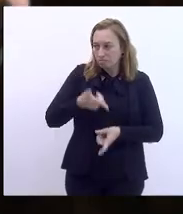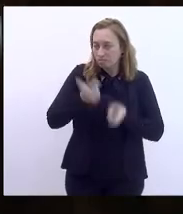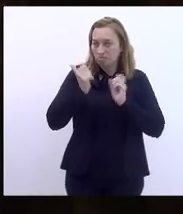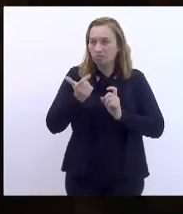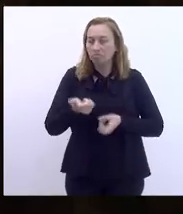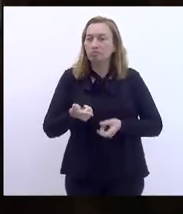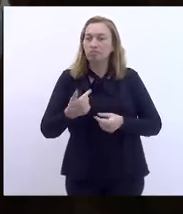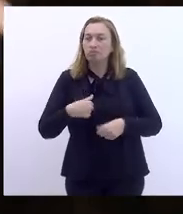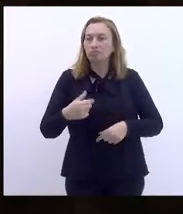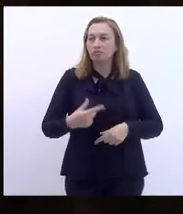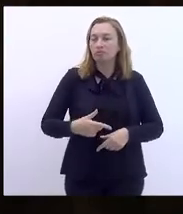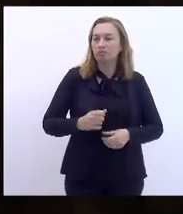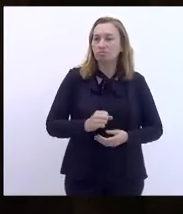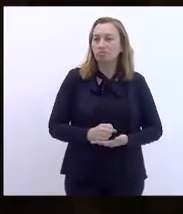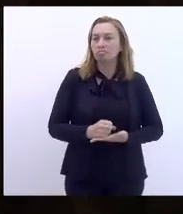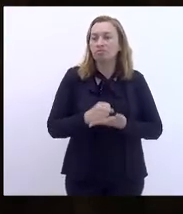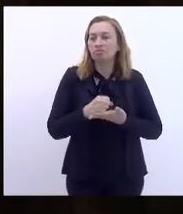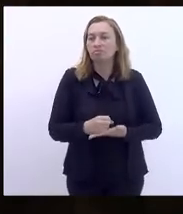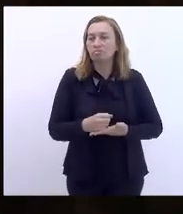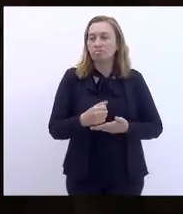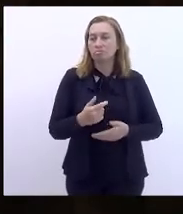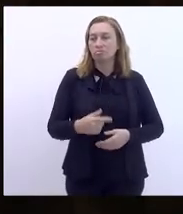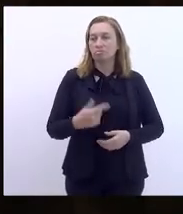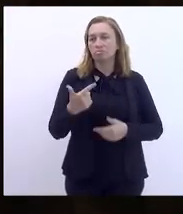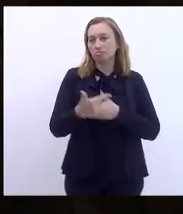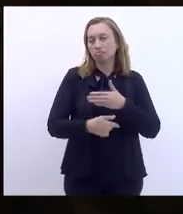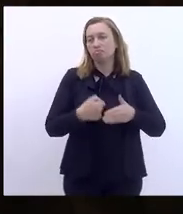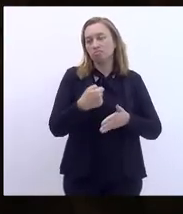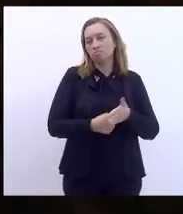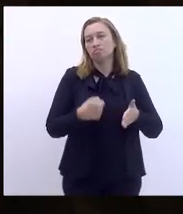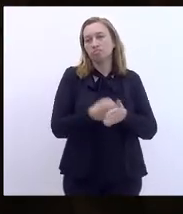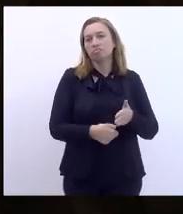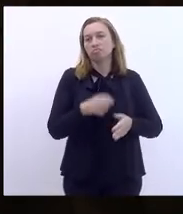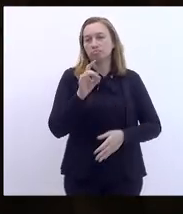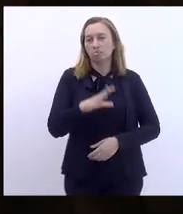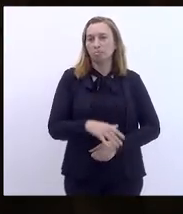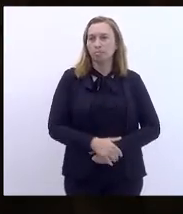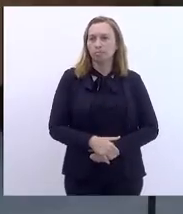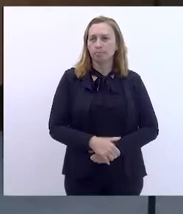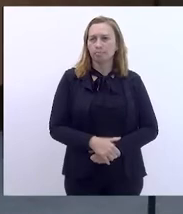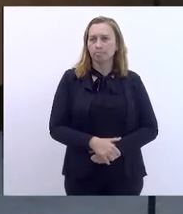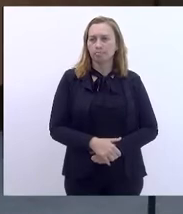pegar mas eu vou deixar quem me sucesso nessa luta só isso